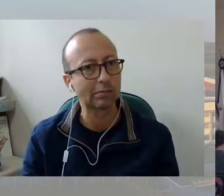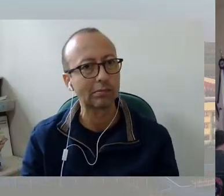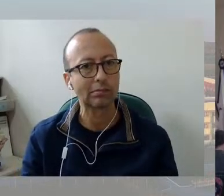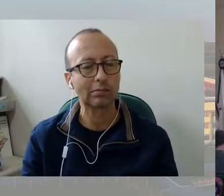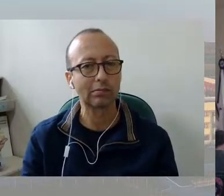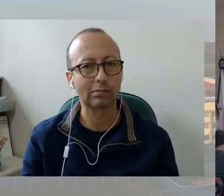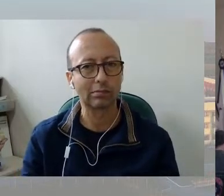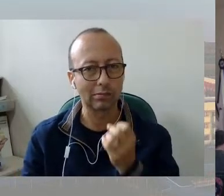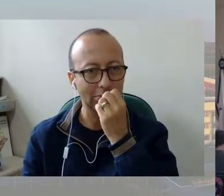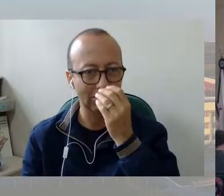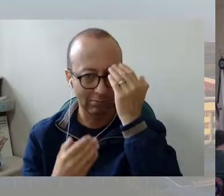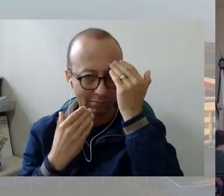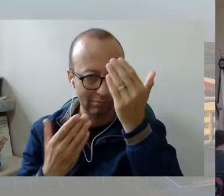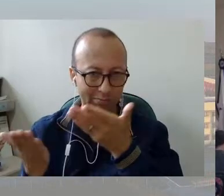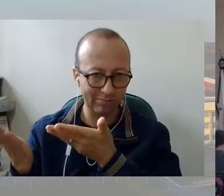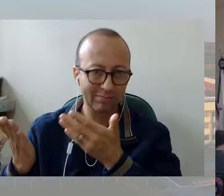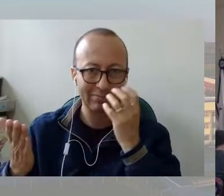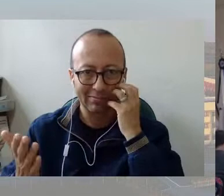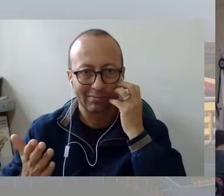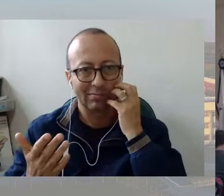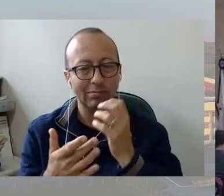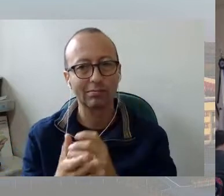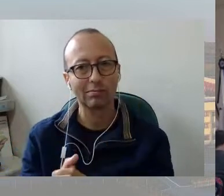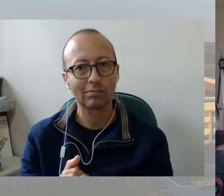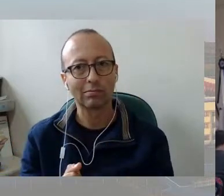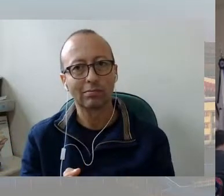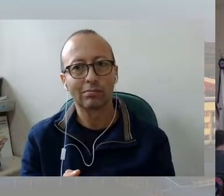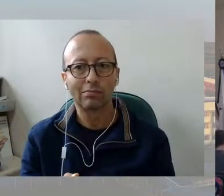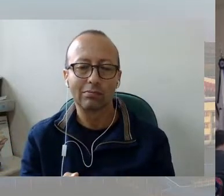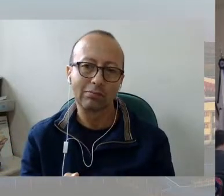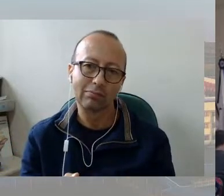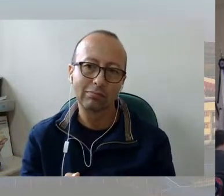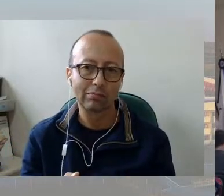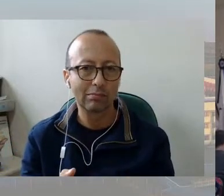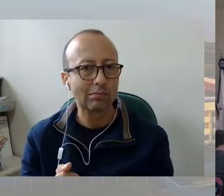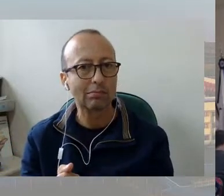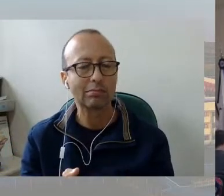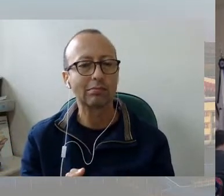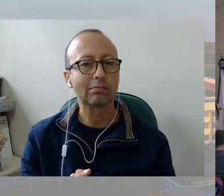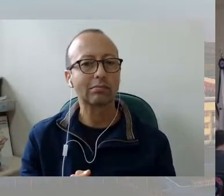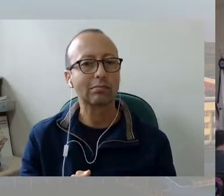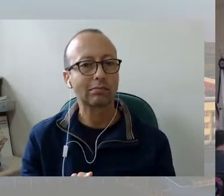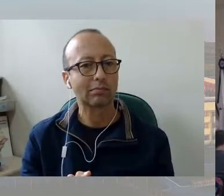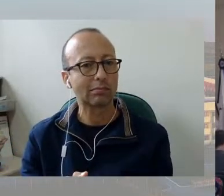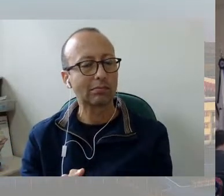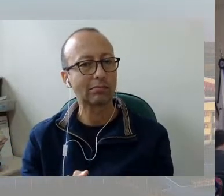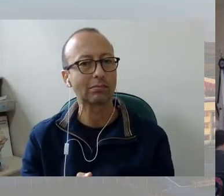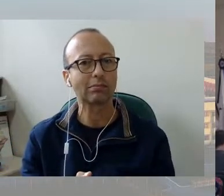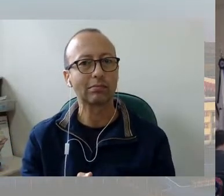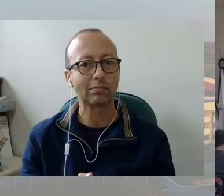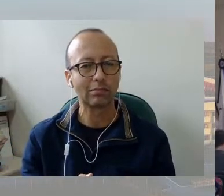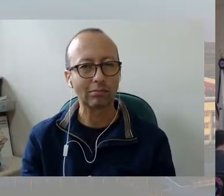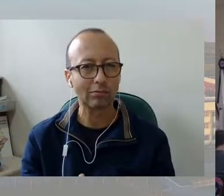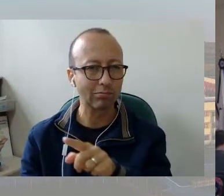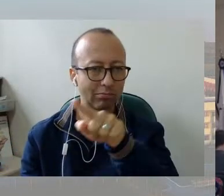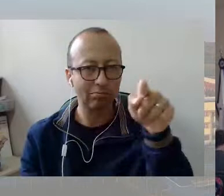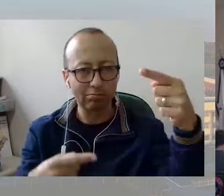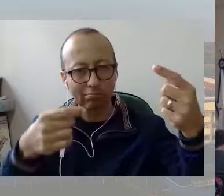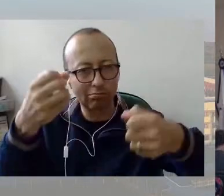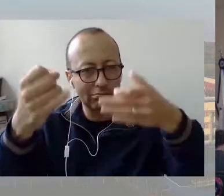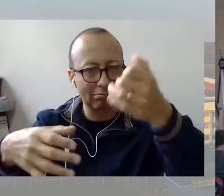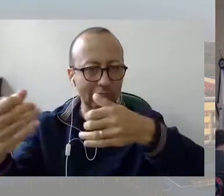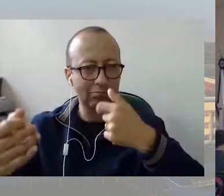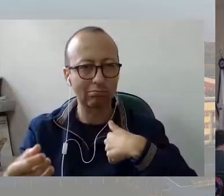Obrigado, magnífico reitor. Eu, durante esse período das falas, eu